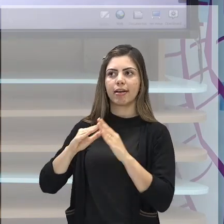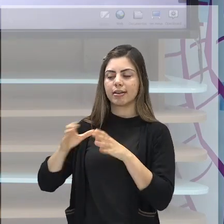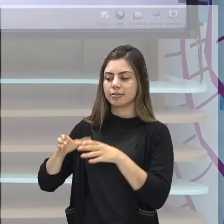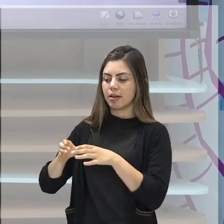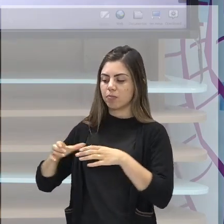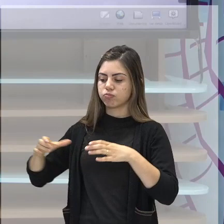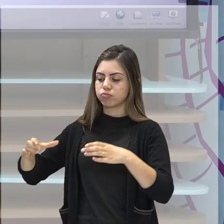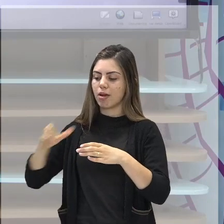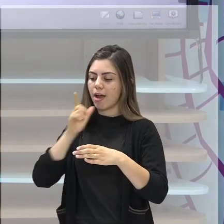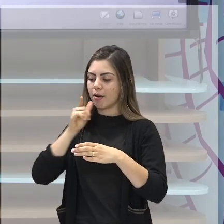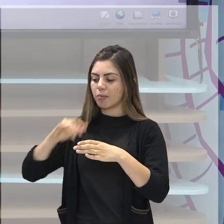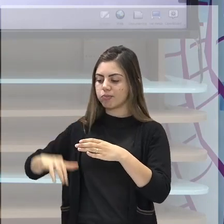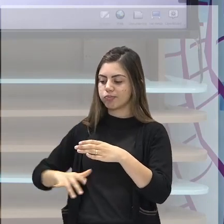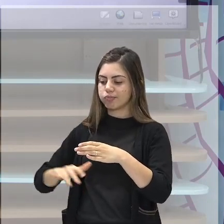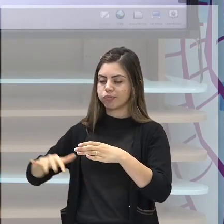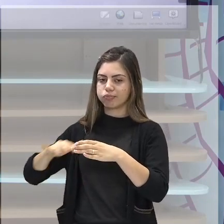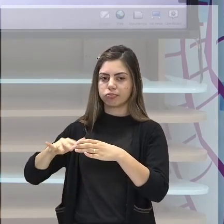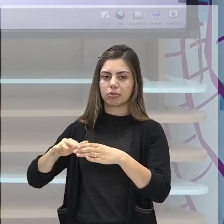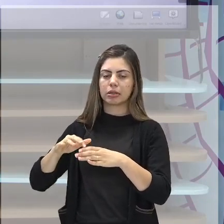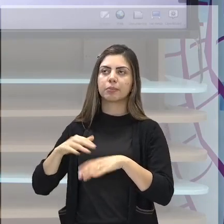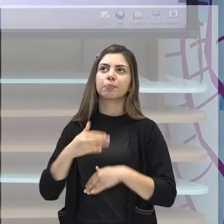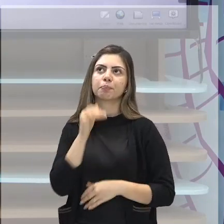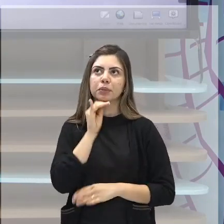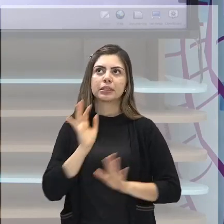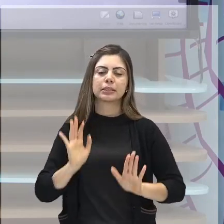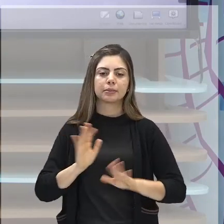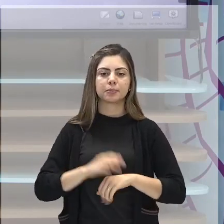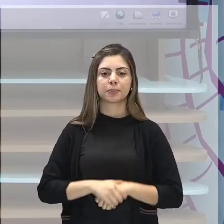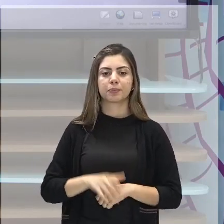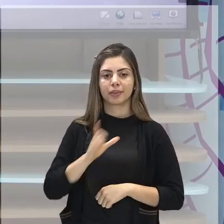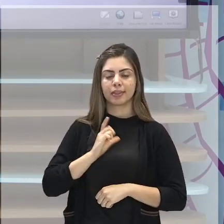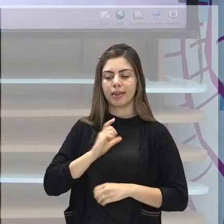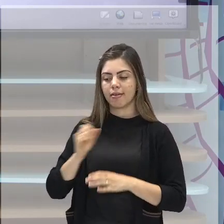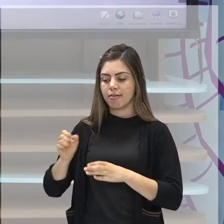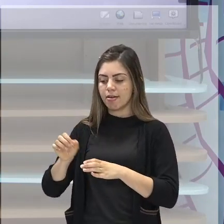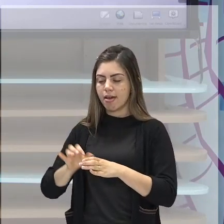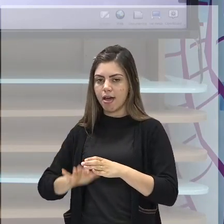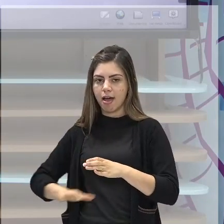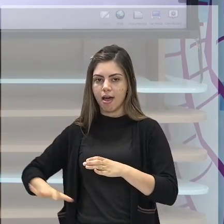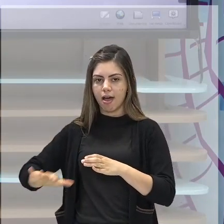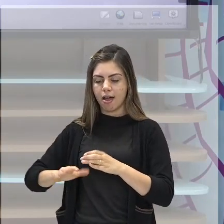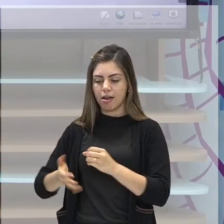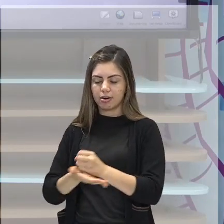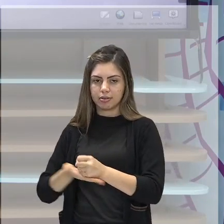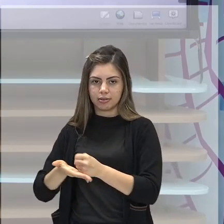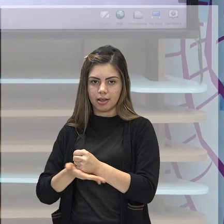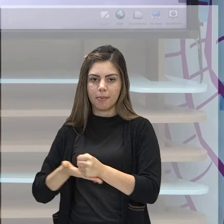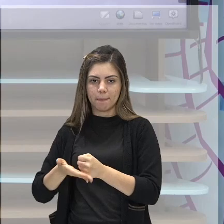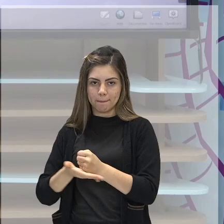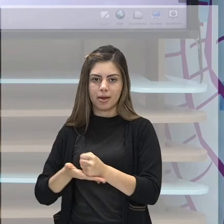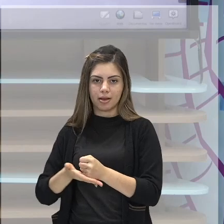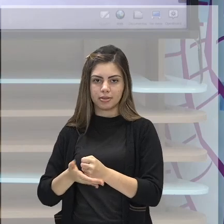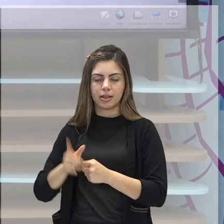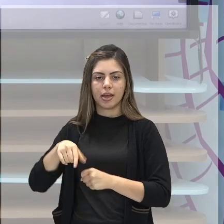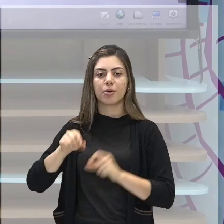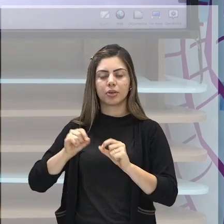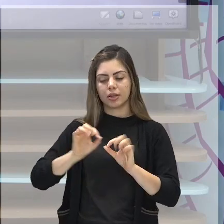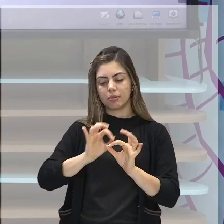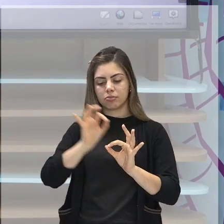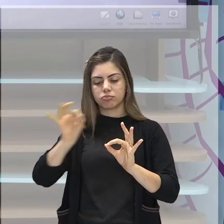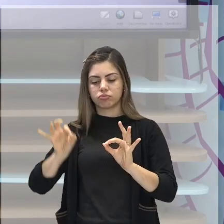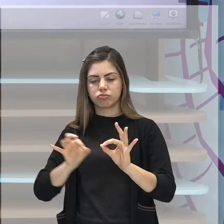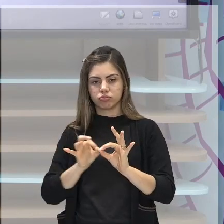ela tenha, eu posso te dar já a área da base, que a área da base, por ser o cilindro, seja